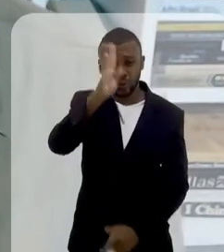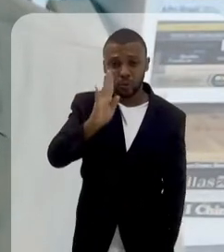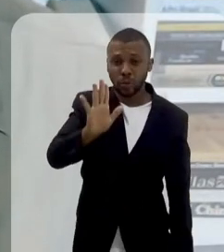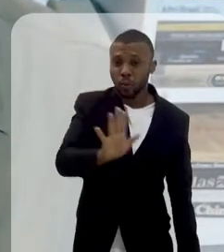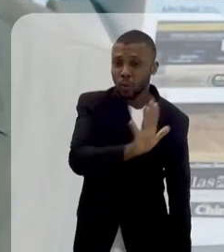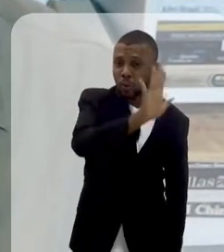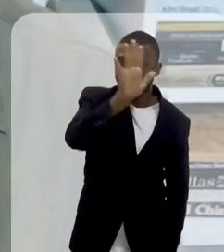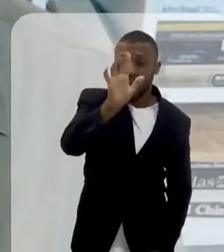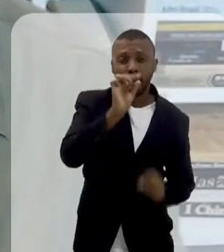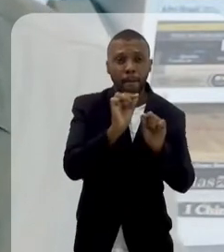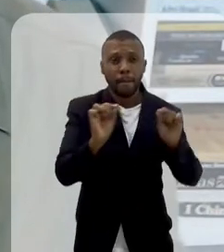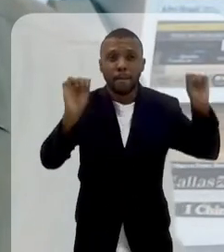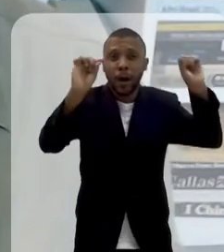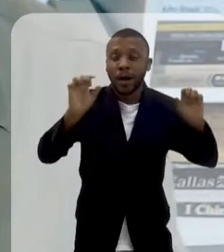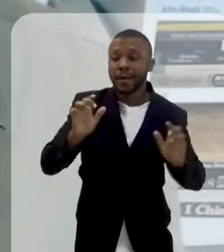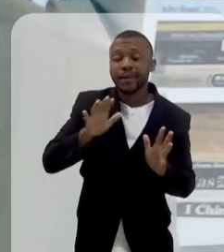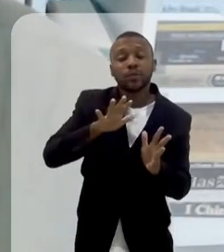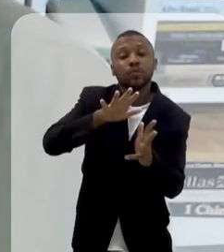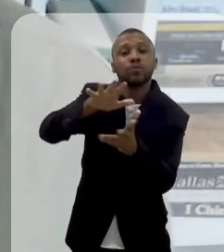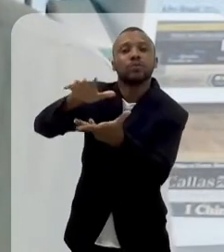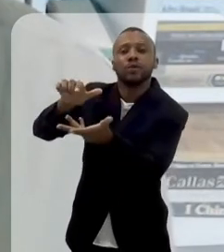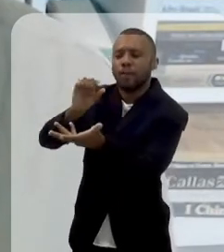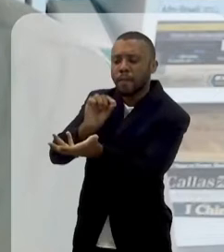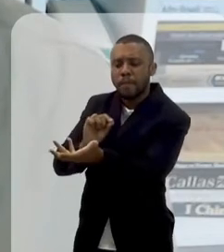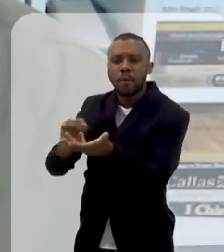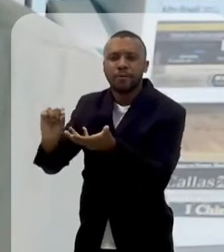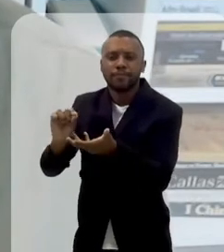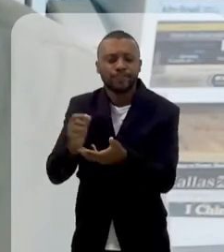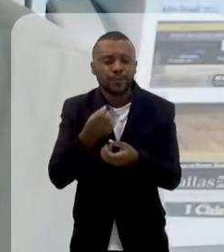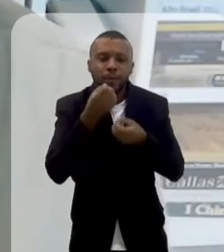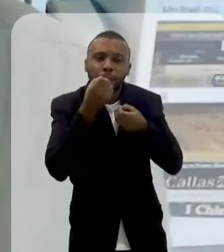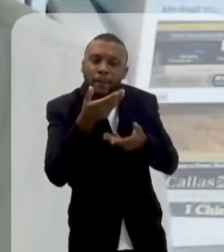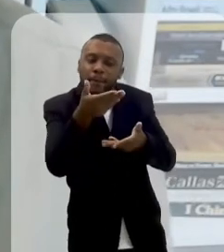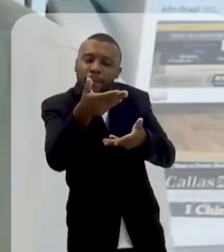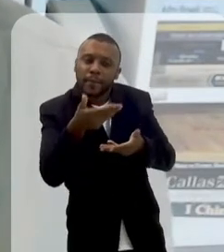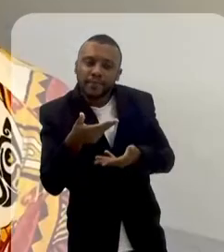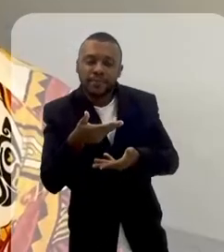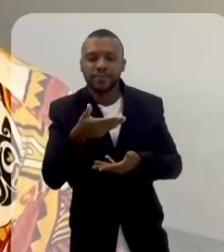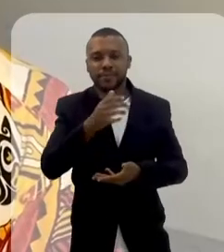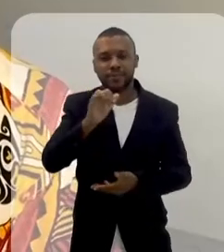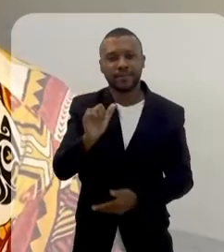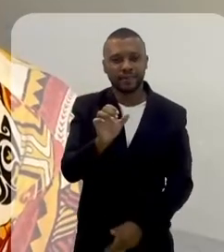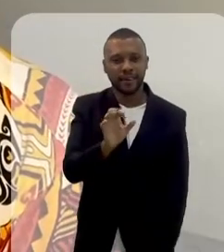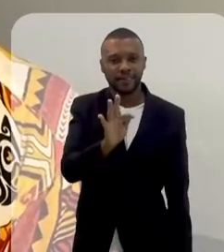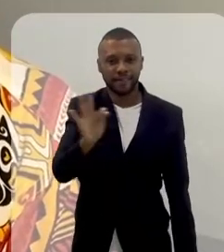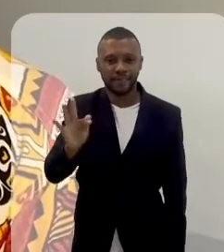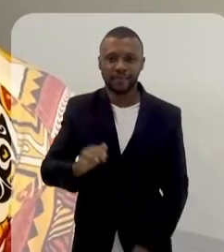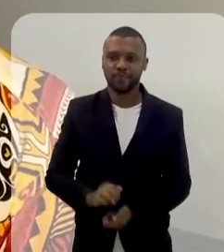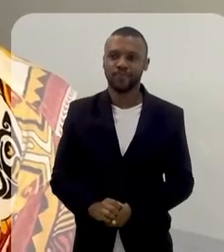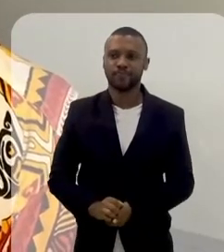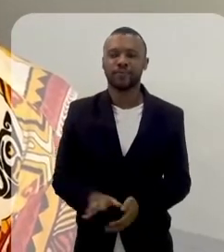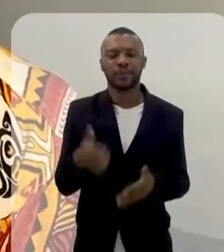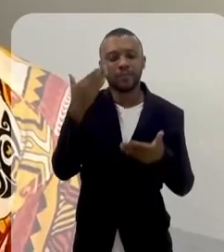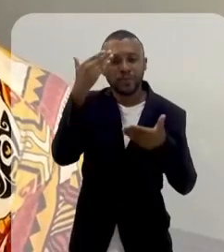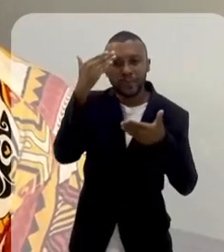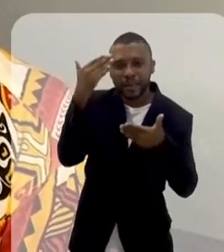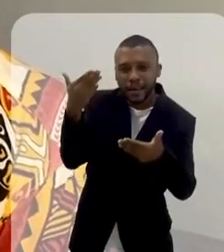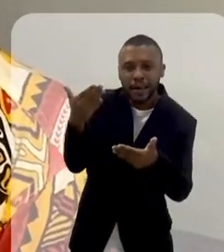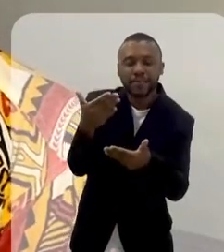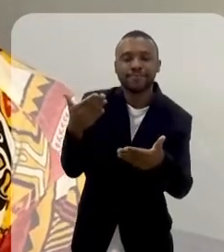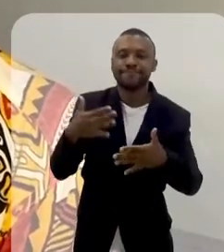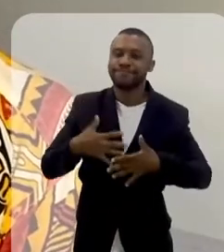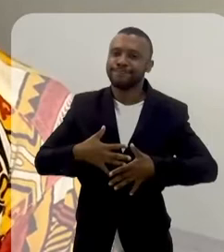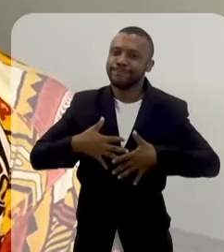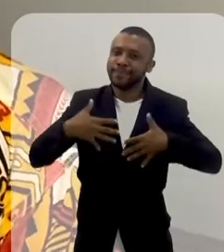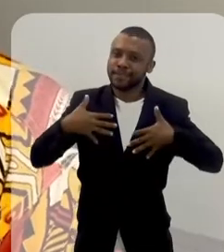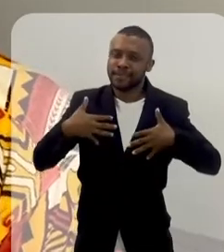tanto no Brasil como no exterior, e muito jovem ainda. Seja bem-vindo, Jeff Fagundes. Muito obrigado, muito obrigado. O